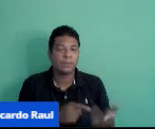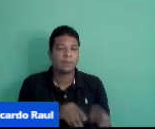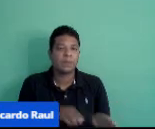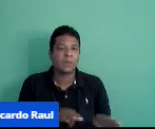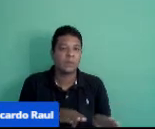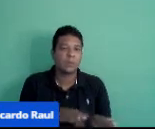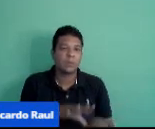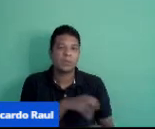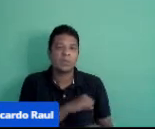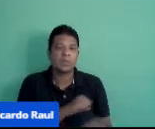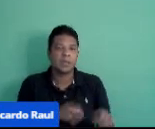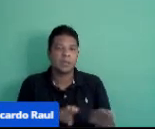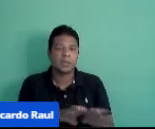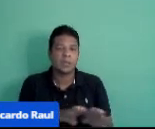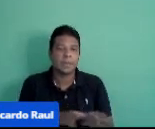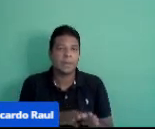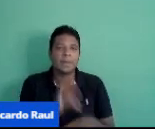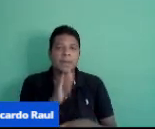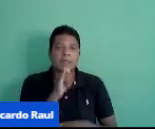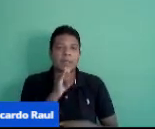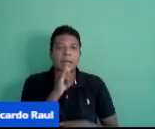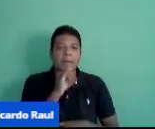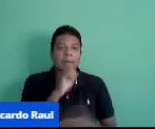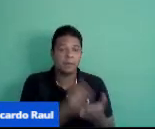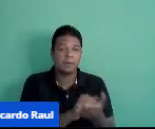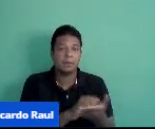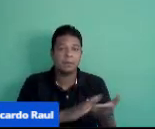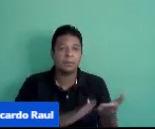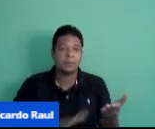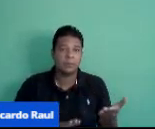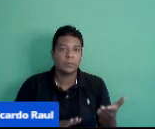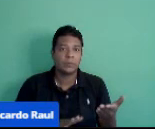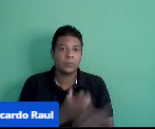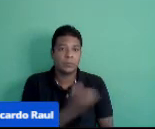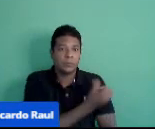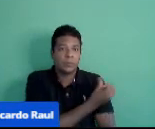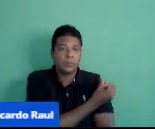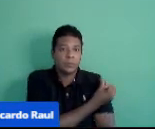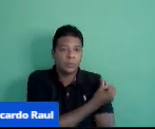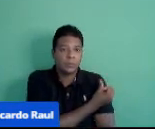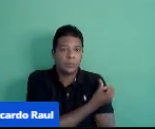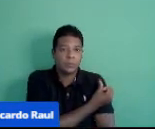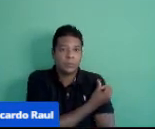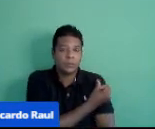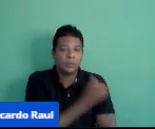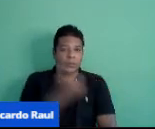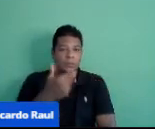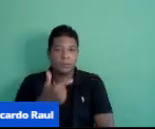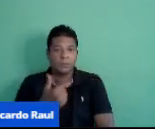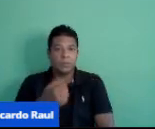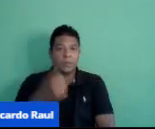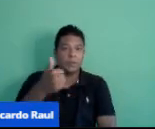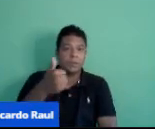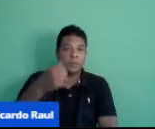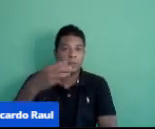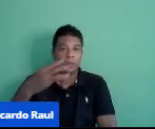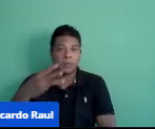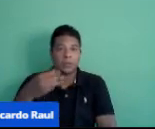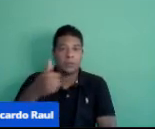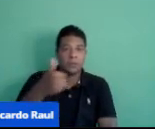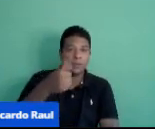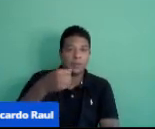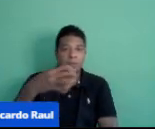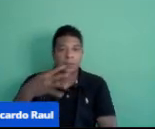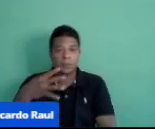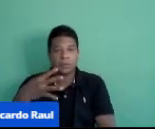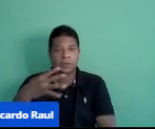algumas atividades, né? Por exemplo, a atividade do sexto ano lá, do volume 2, a 13, a 14 e a 15, foi uma atividade que eu